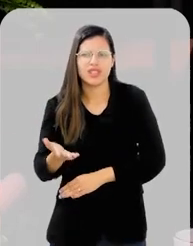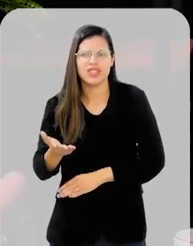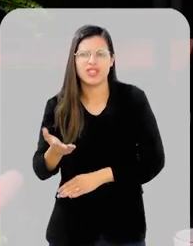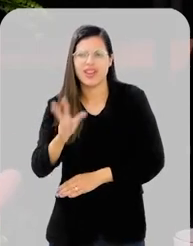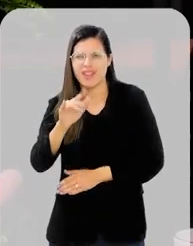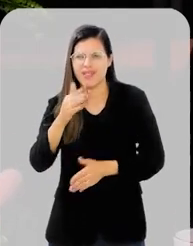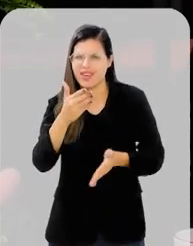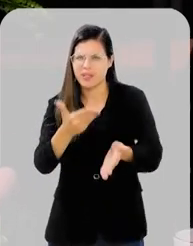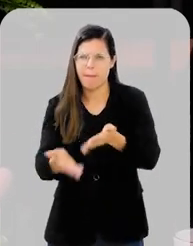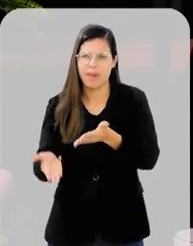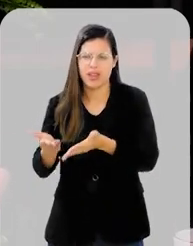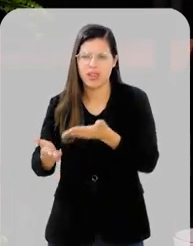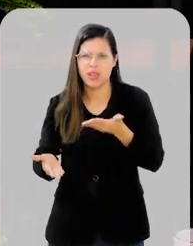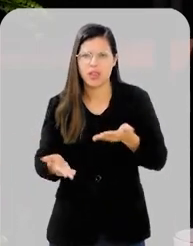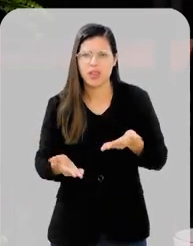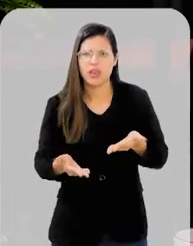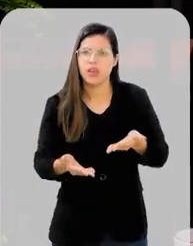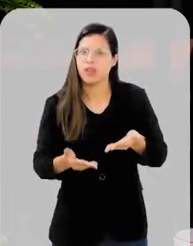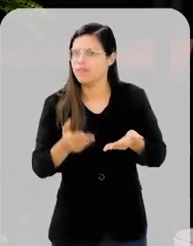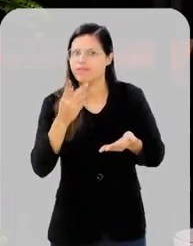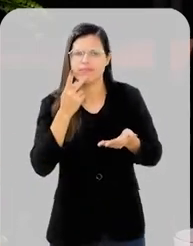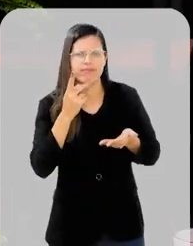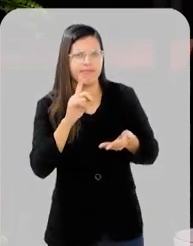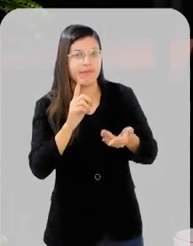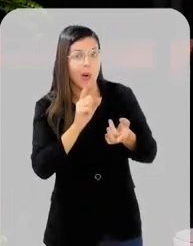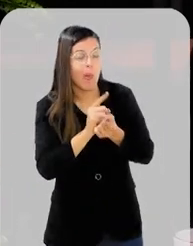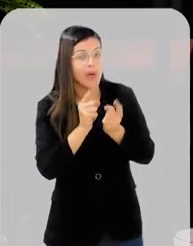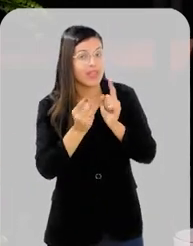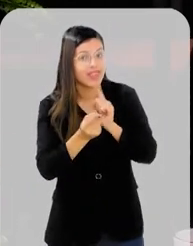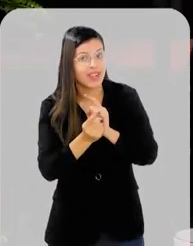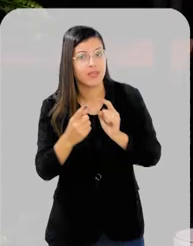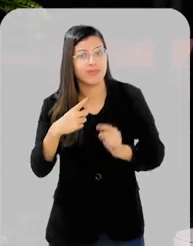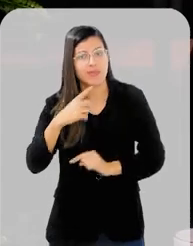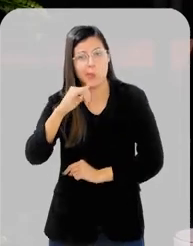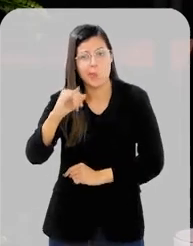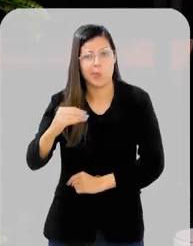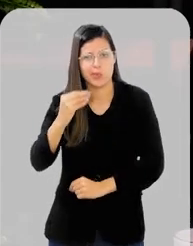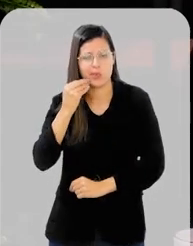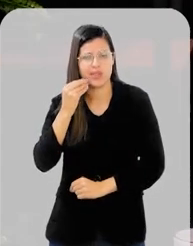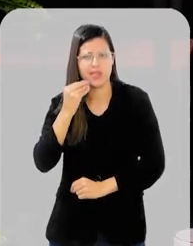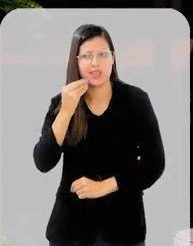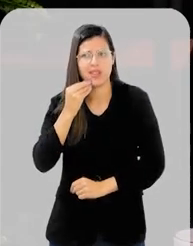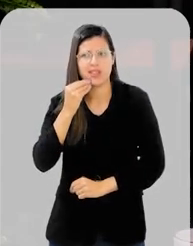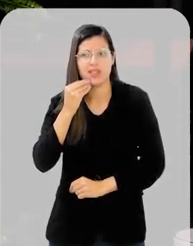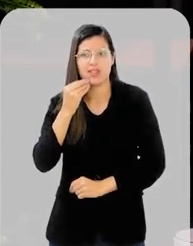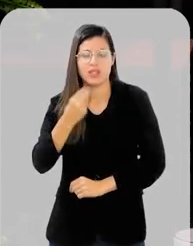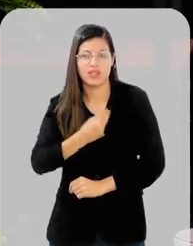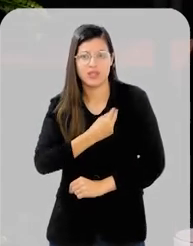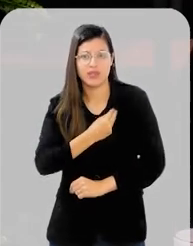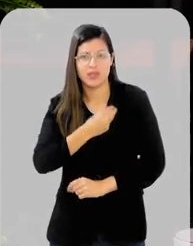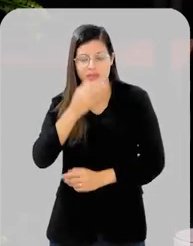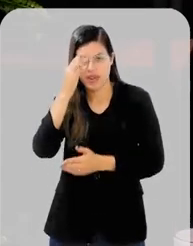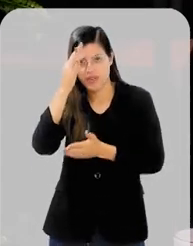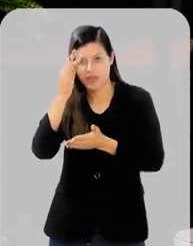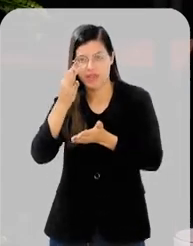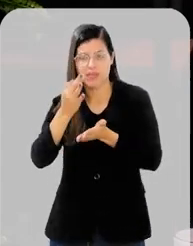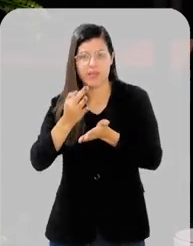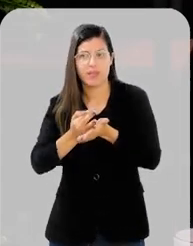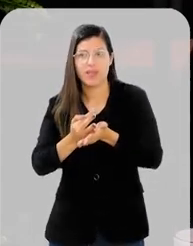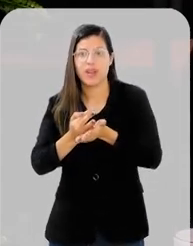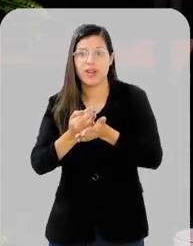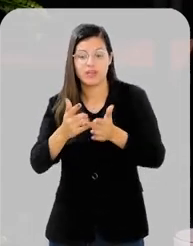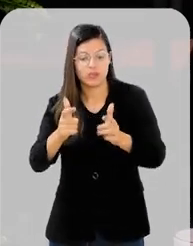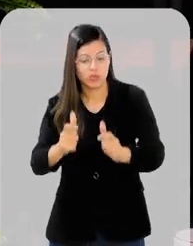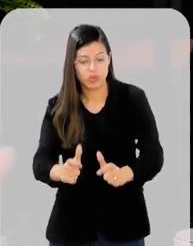falei escuta eh exatamente o contrário assim eu tenho oportunidade de viver a fé num